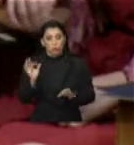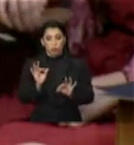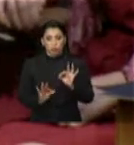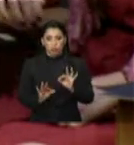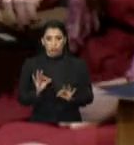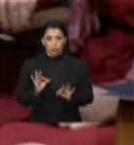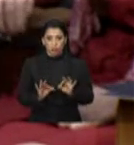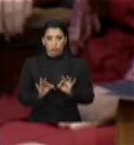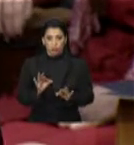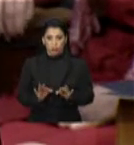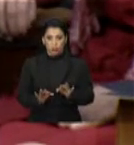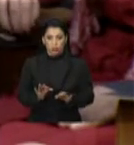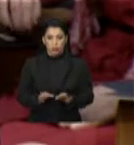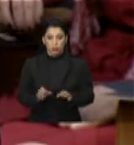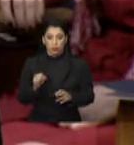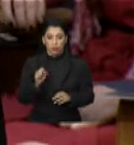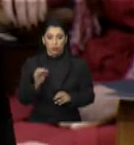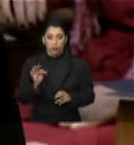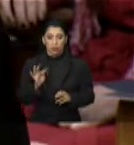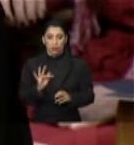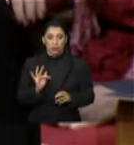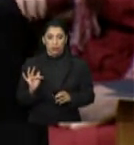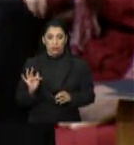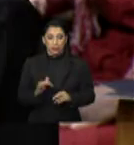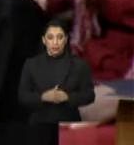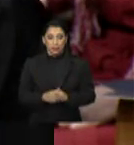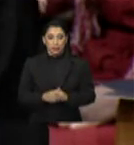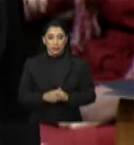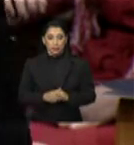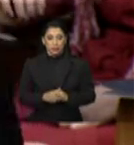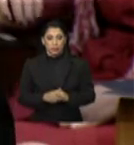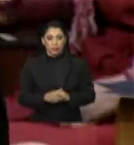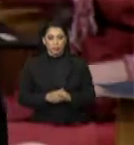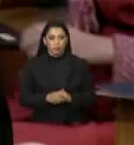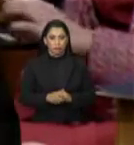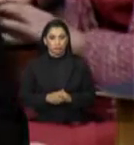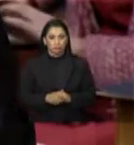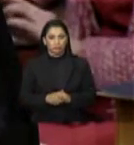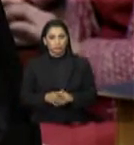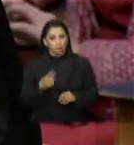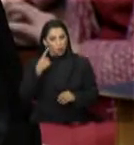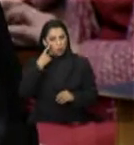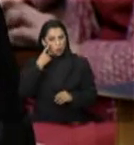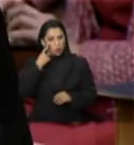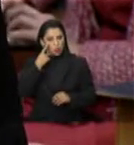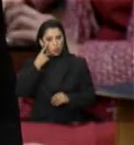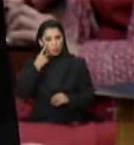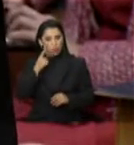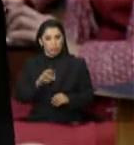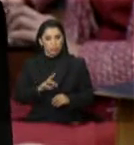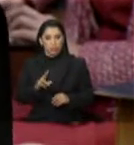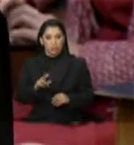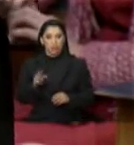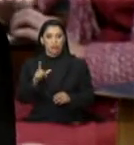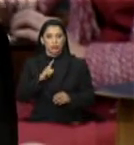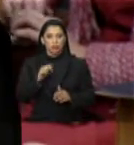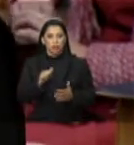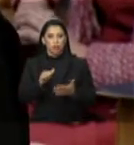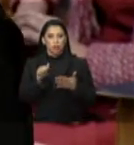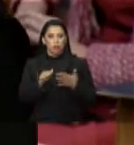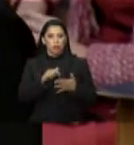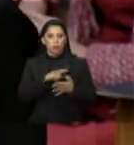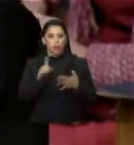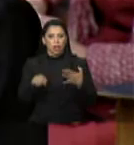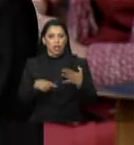julgado de Supremo Tribunal Federal é interessante observar que nem mesmo O agravo